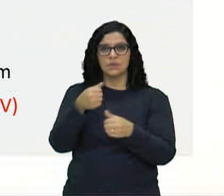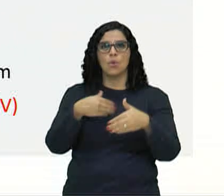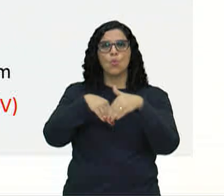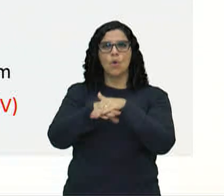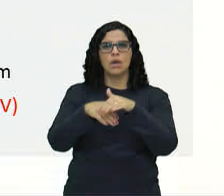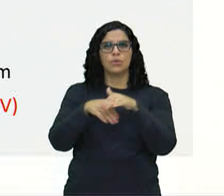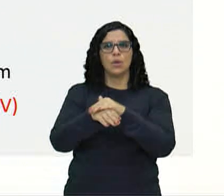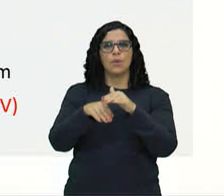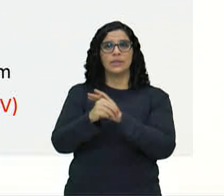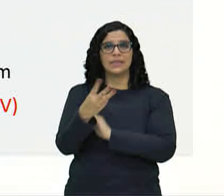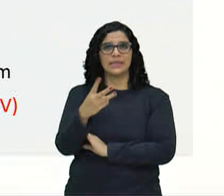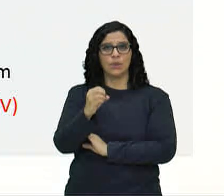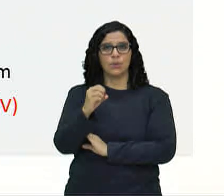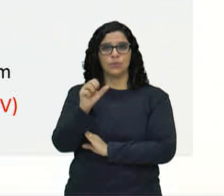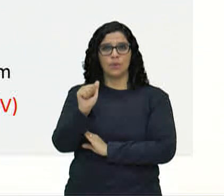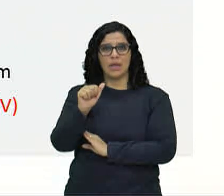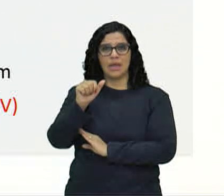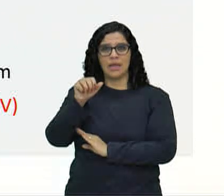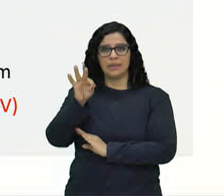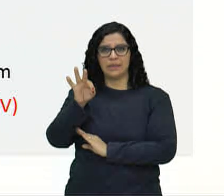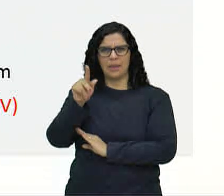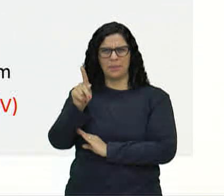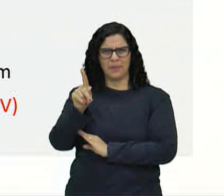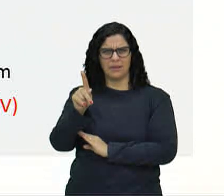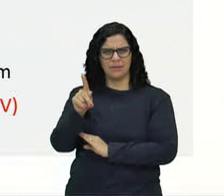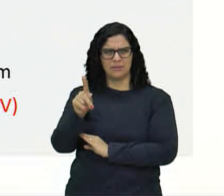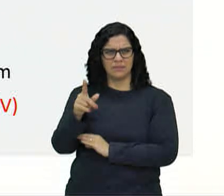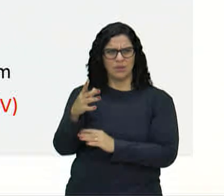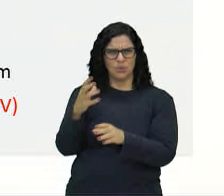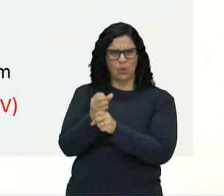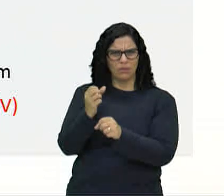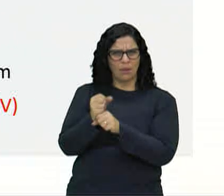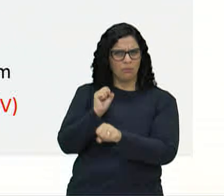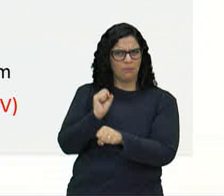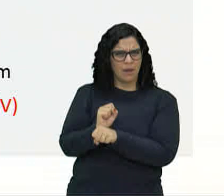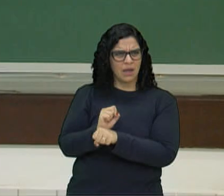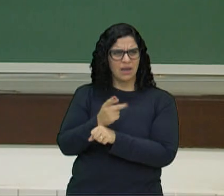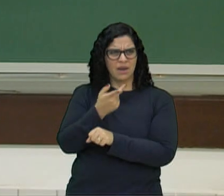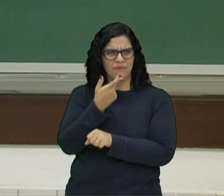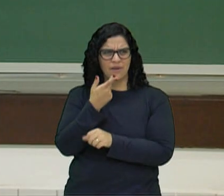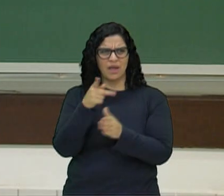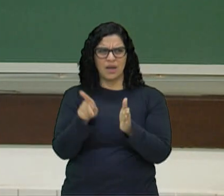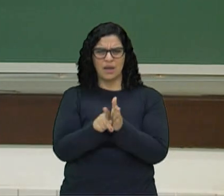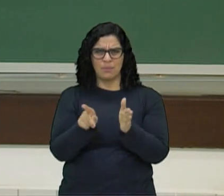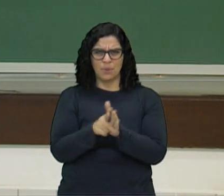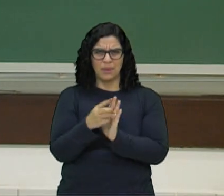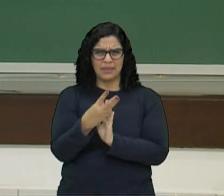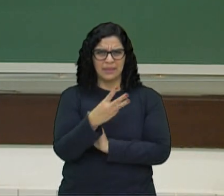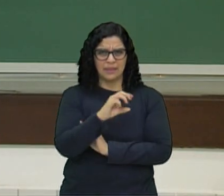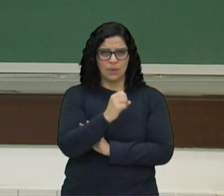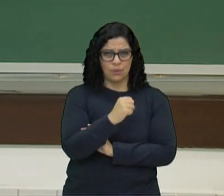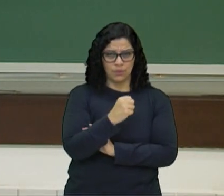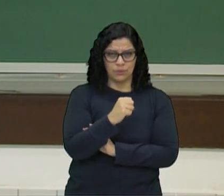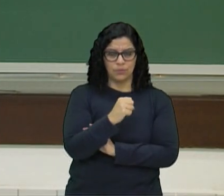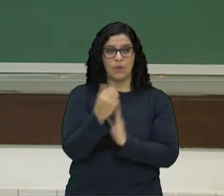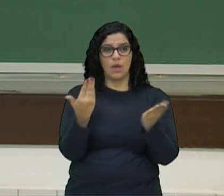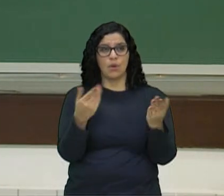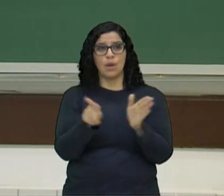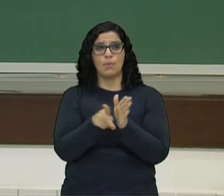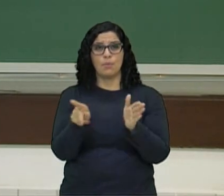em 38 ATPs. Já pode parar aqui, gente. Por quê? Dizendo que a fermentação produz 38,